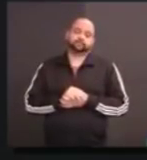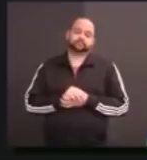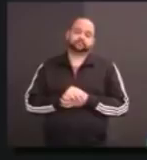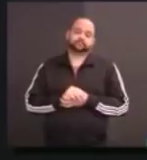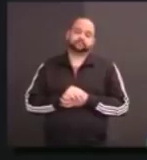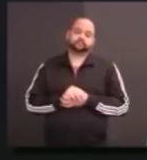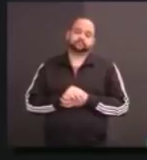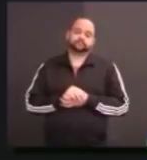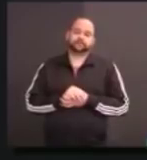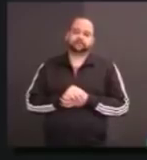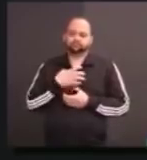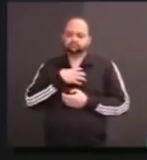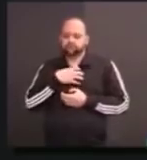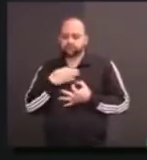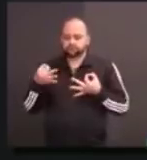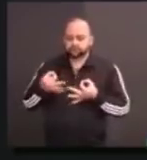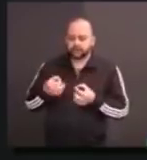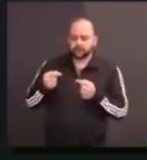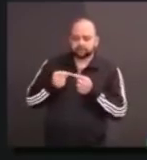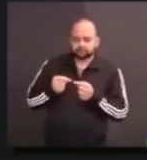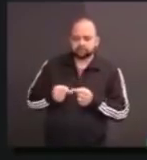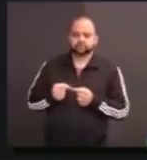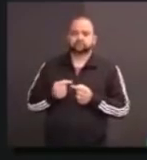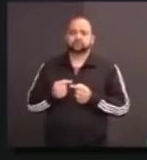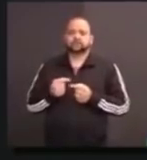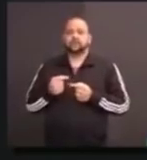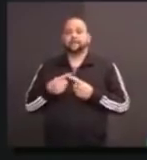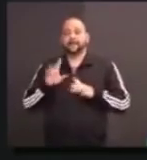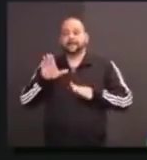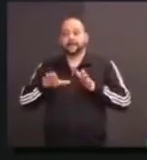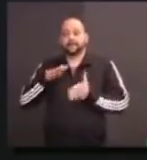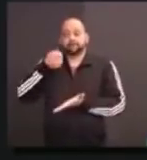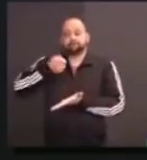com jeitinho, mais firme,